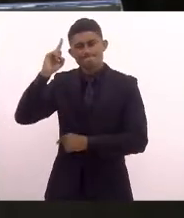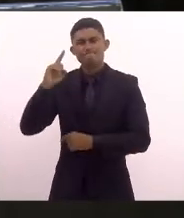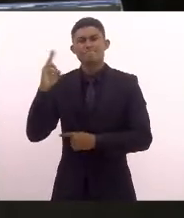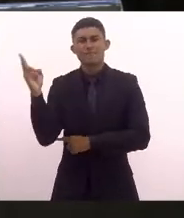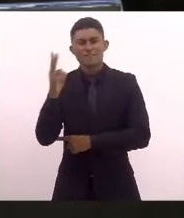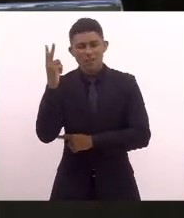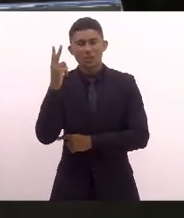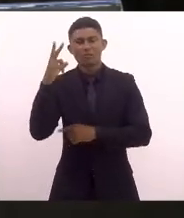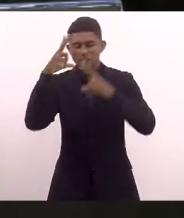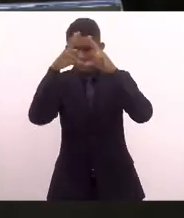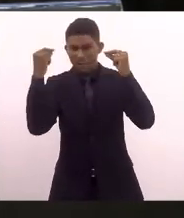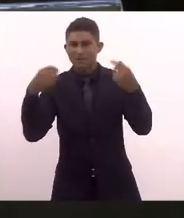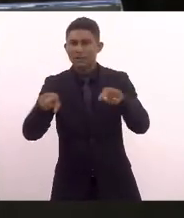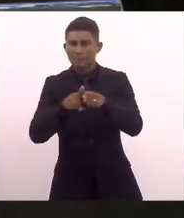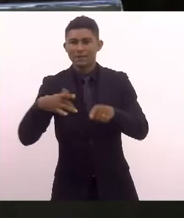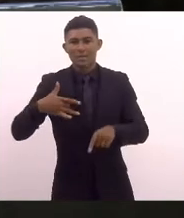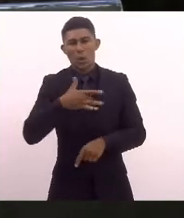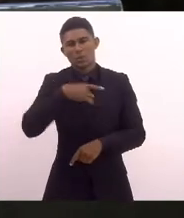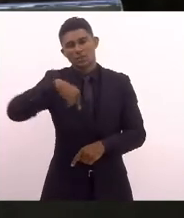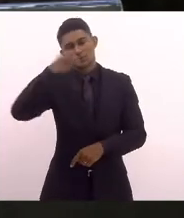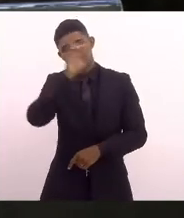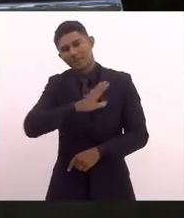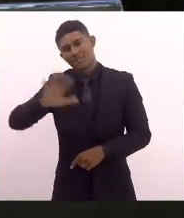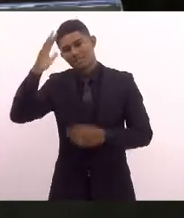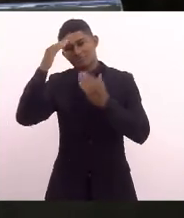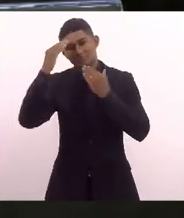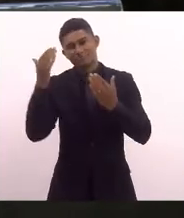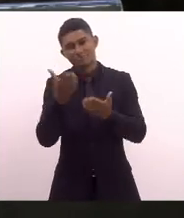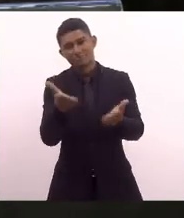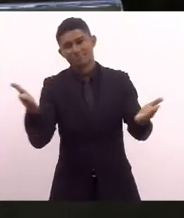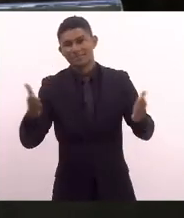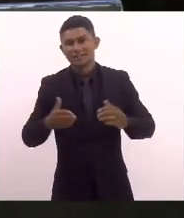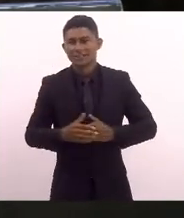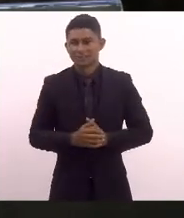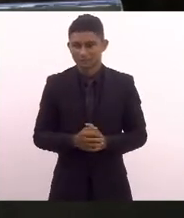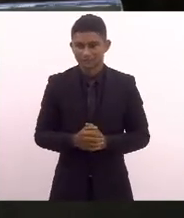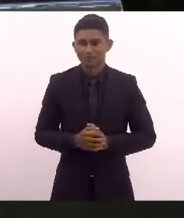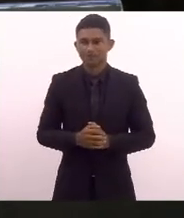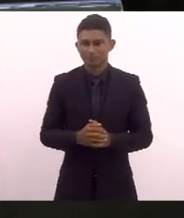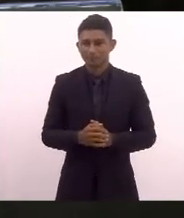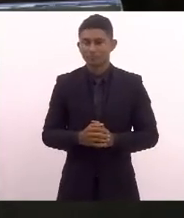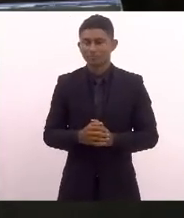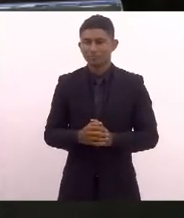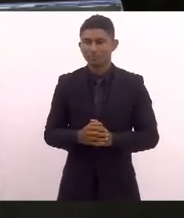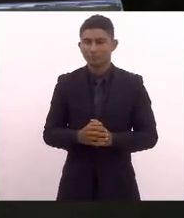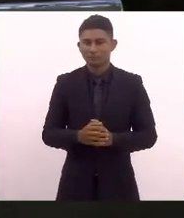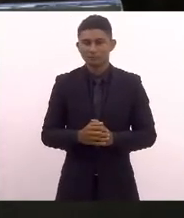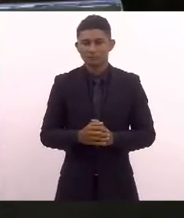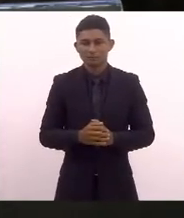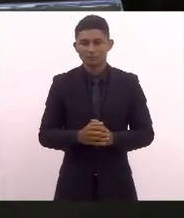da enfermagem e da saúde nesse país. Muito obrigada. Obrigada, deputada.